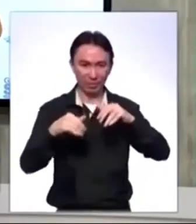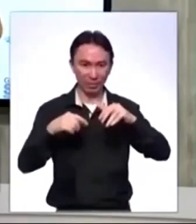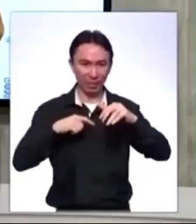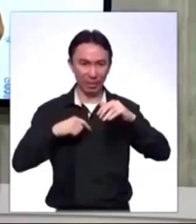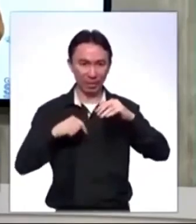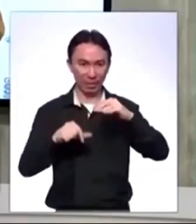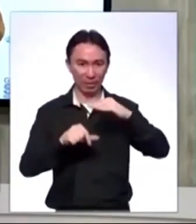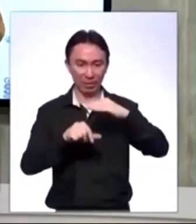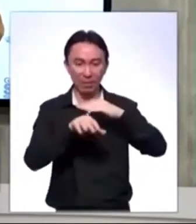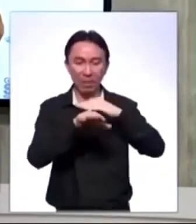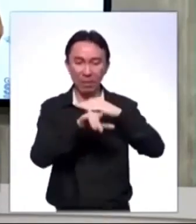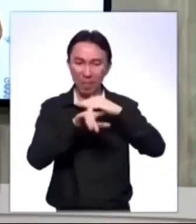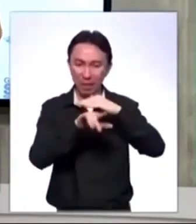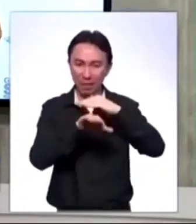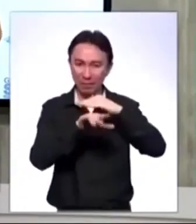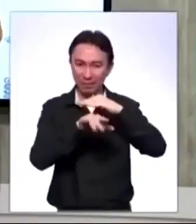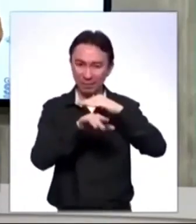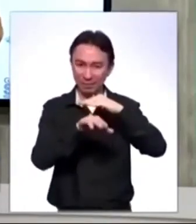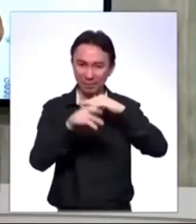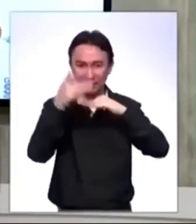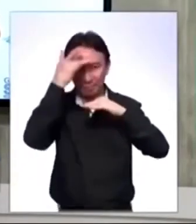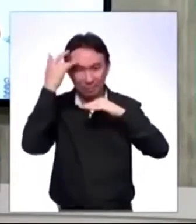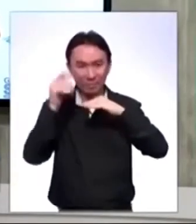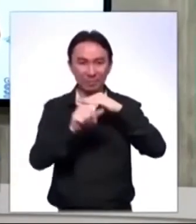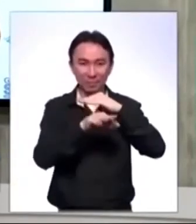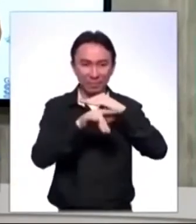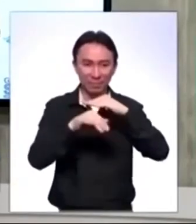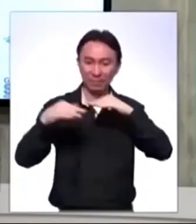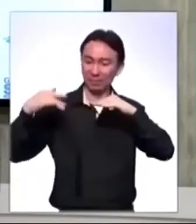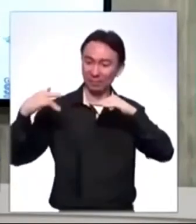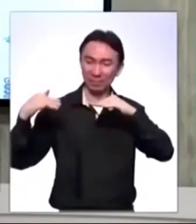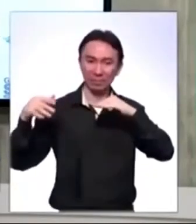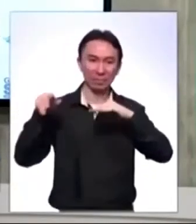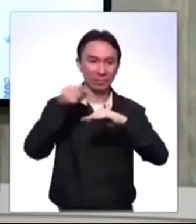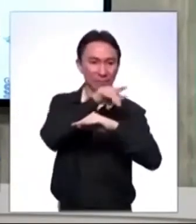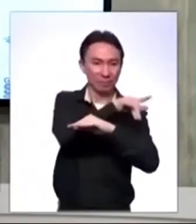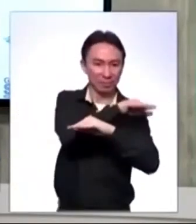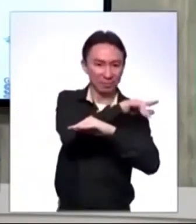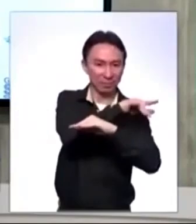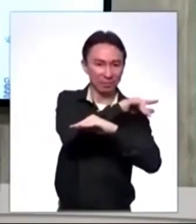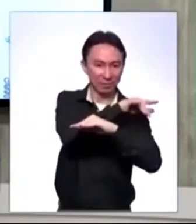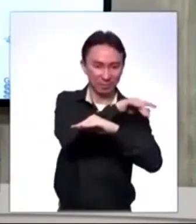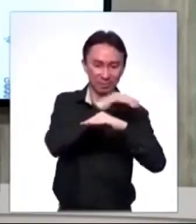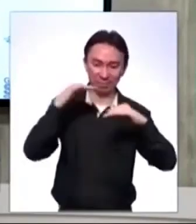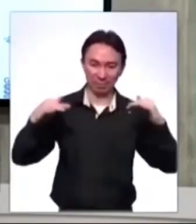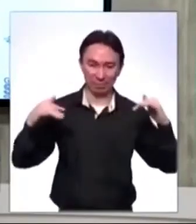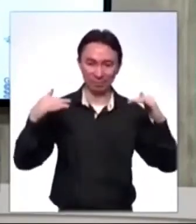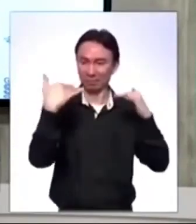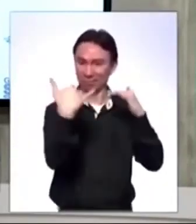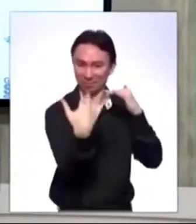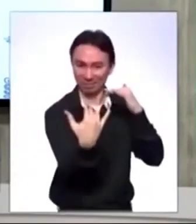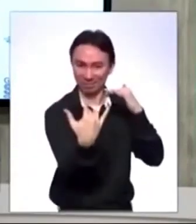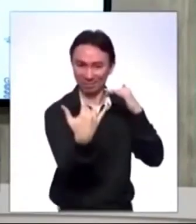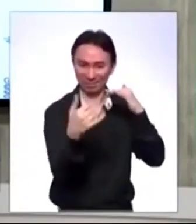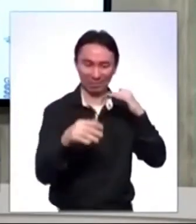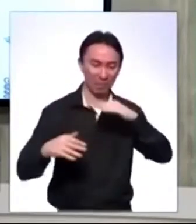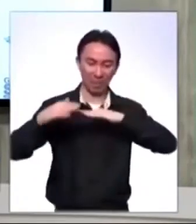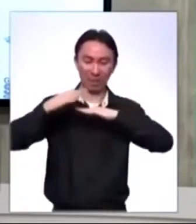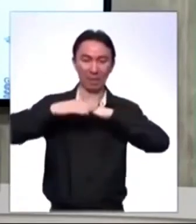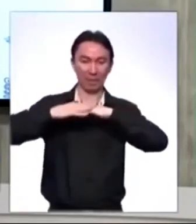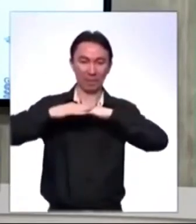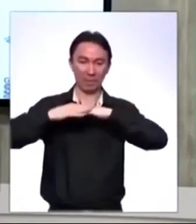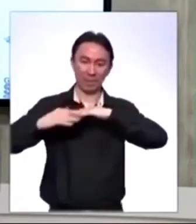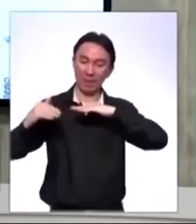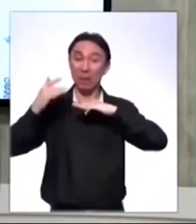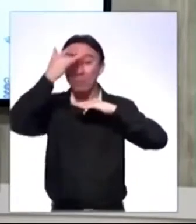gente aqui nesse canto aqui, tá certo? Vai ter gente aqui, vai ter gente aqui e em frente. Então de novo, tá aqui o palco e uma pontinha,